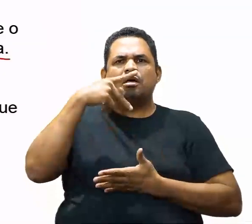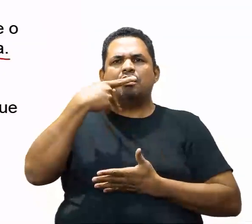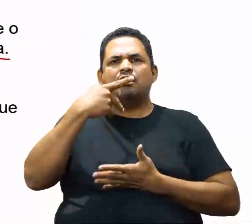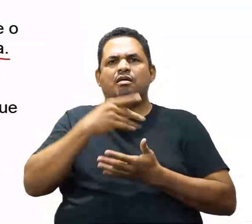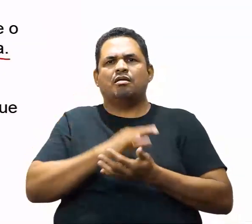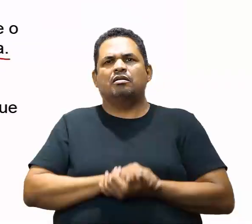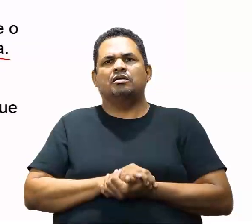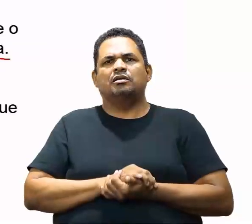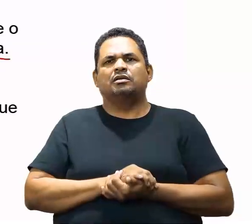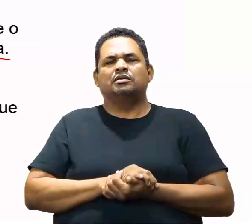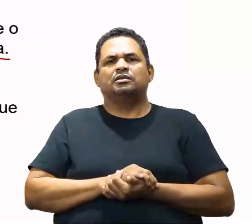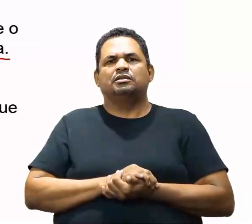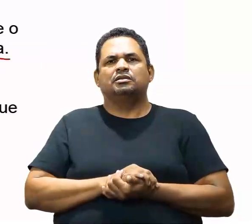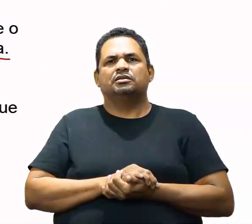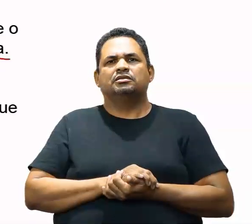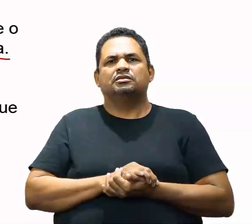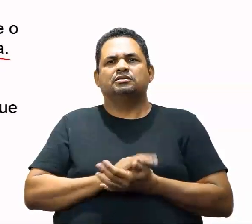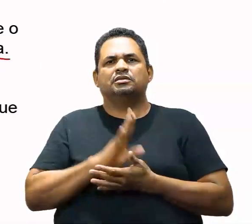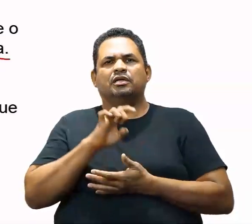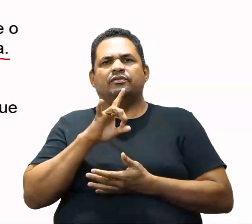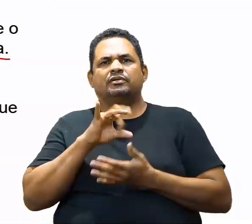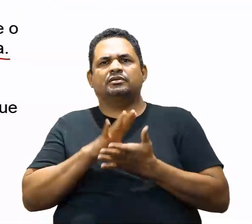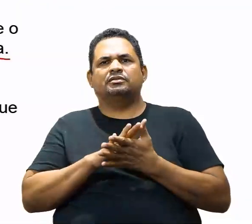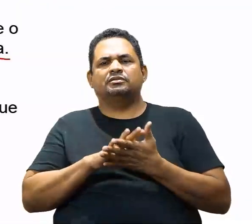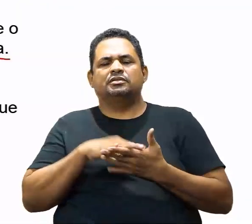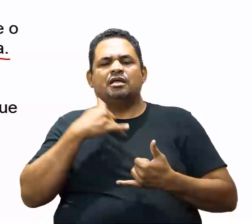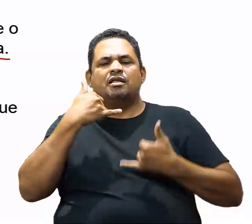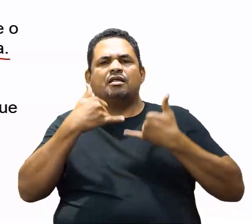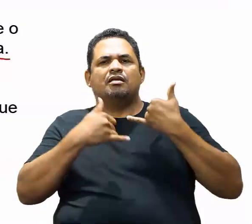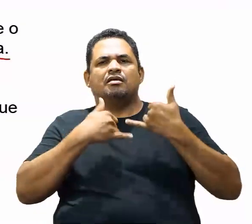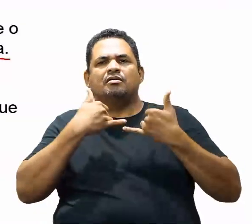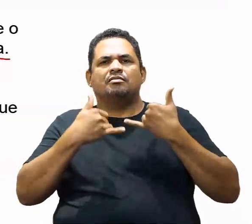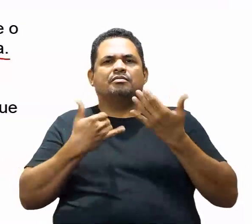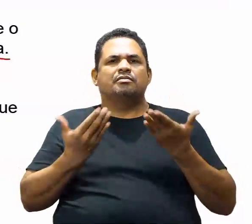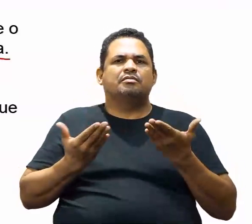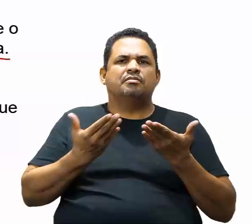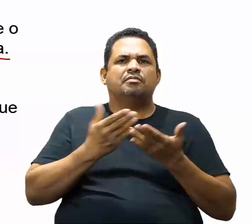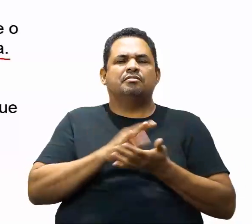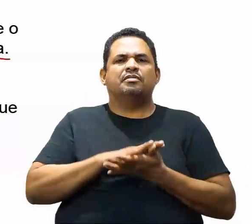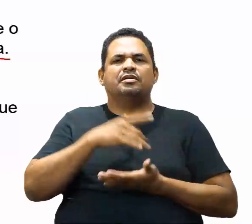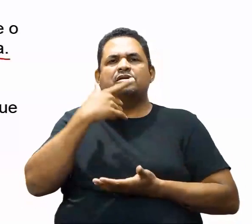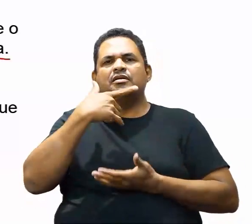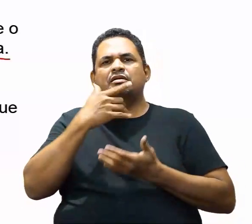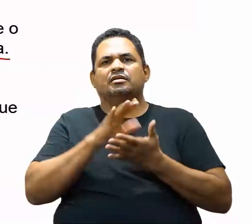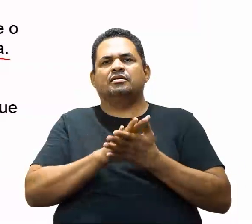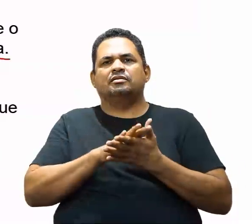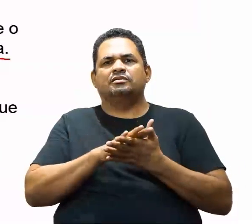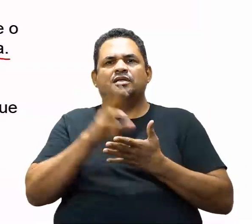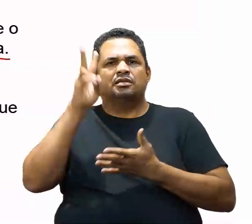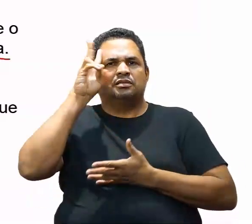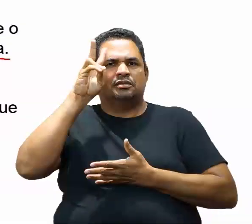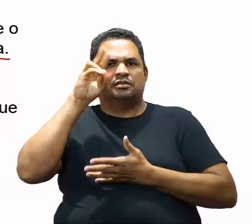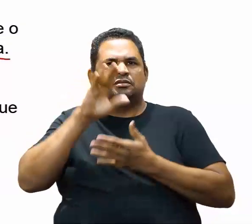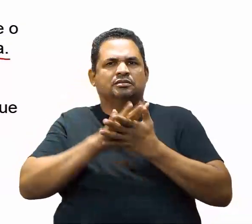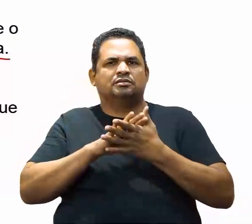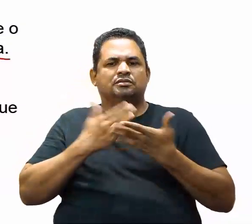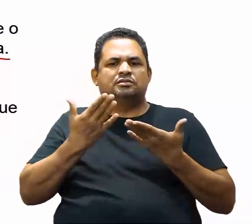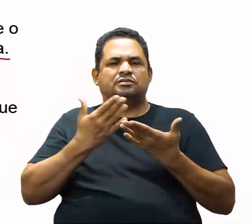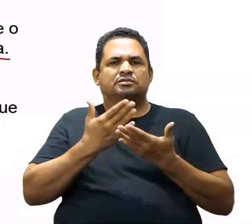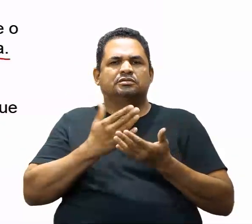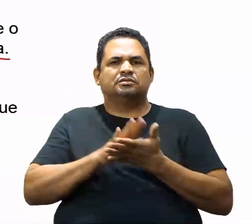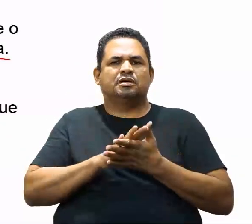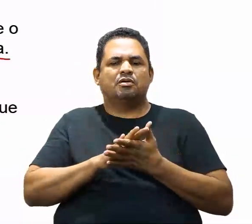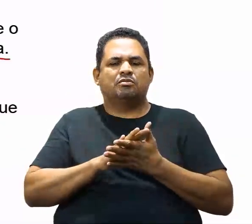figura, Cervantes satiriza os preceitos que regiam as histórias fantasiosas daqueles heróis na